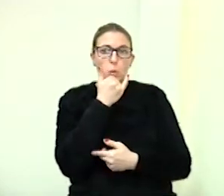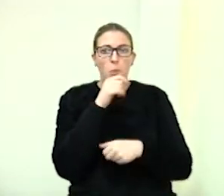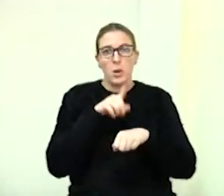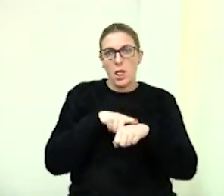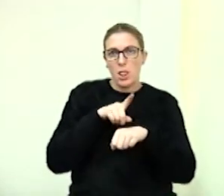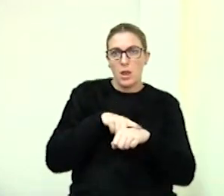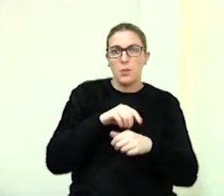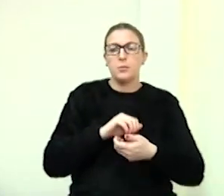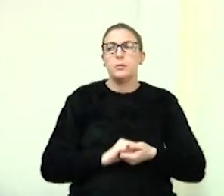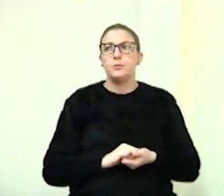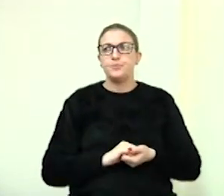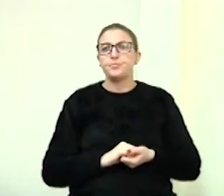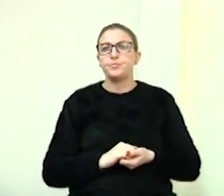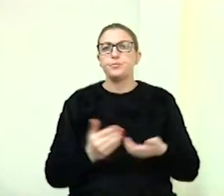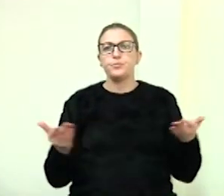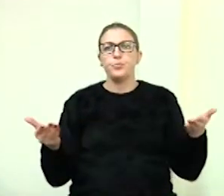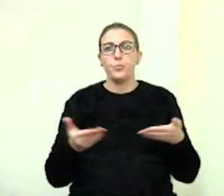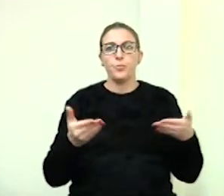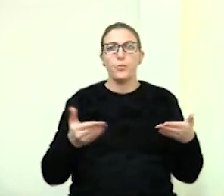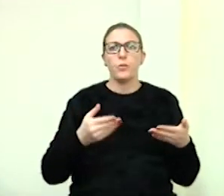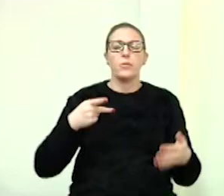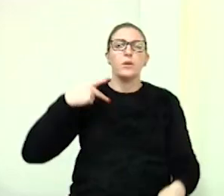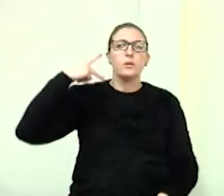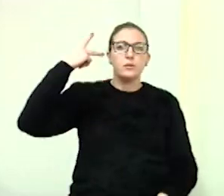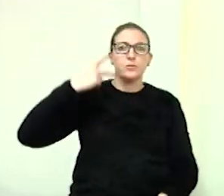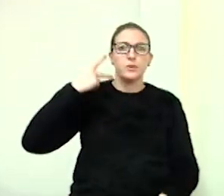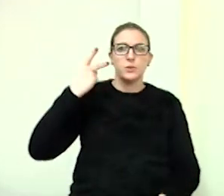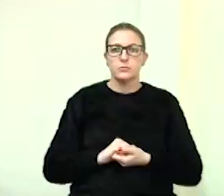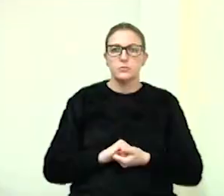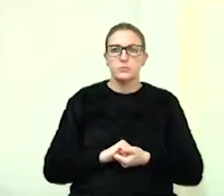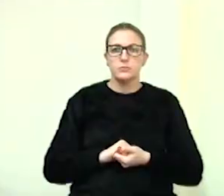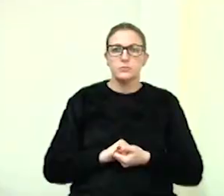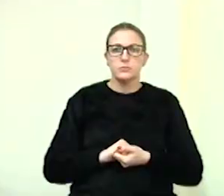Obrigado, vereador Lucas. Com a palavra, o vereador Rafael Ayubi.